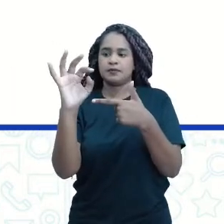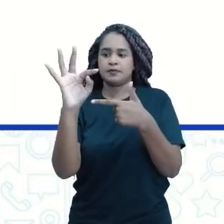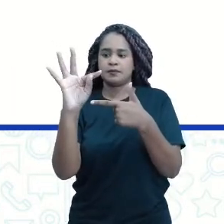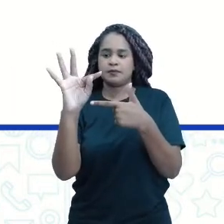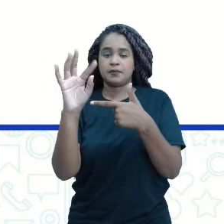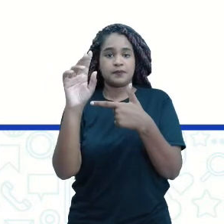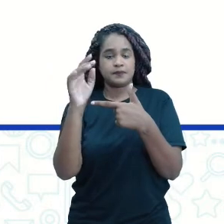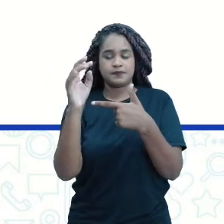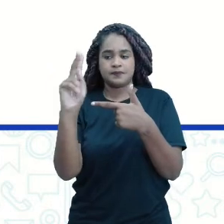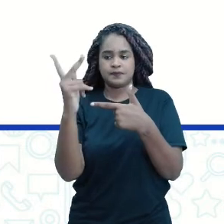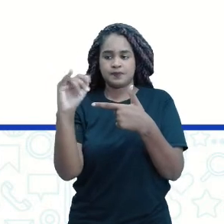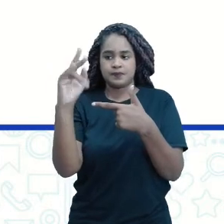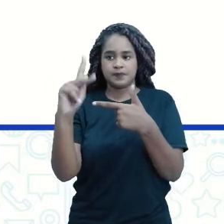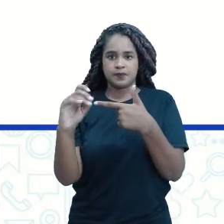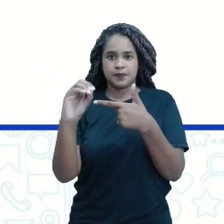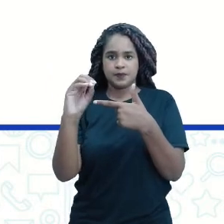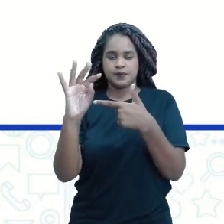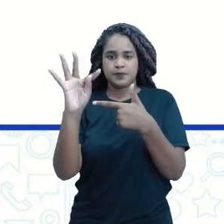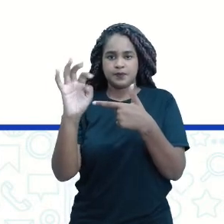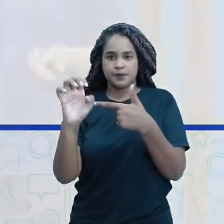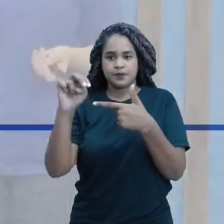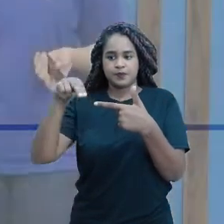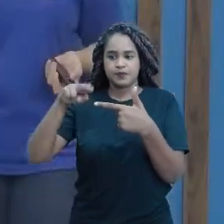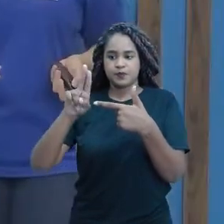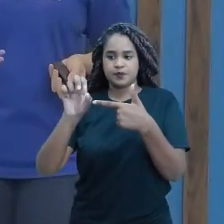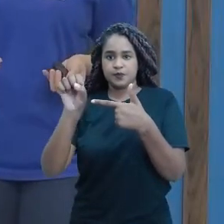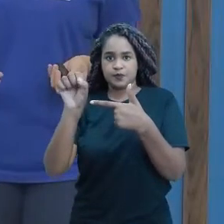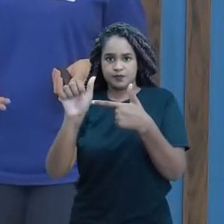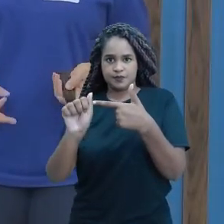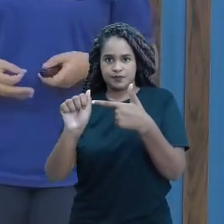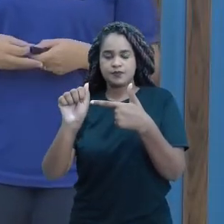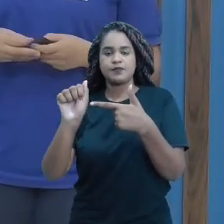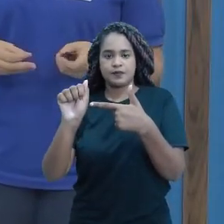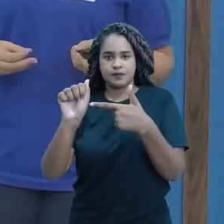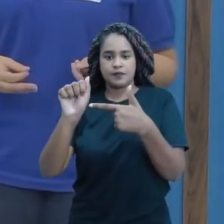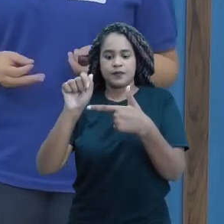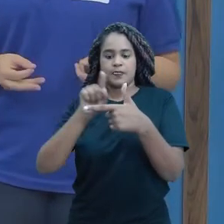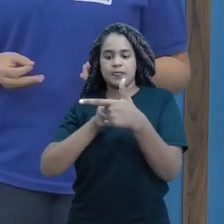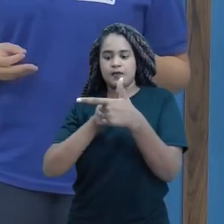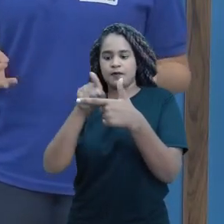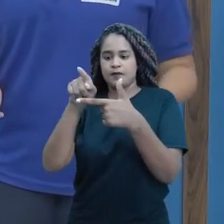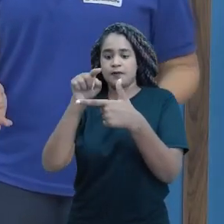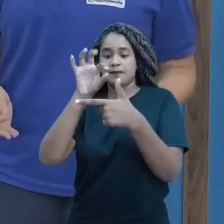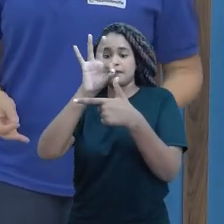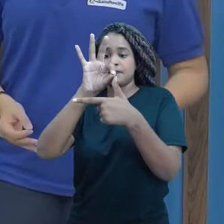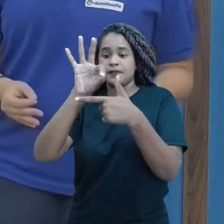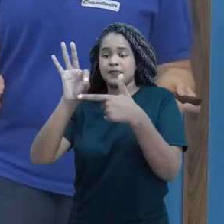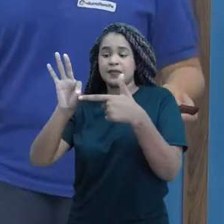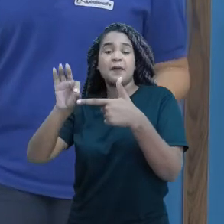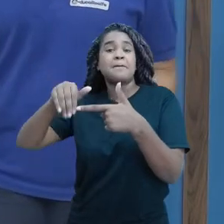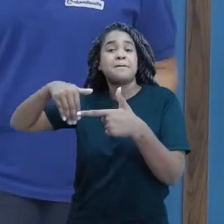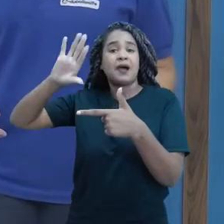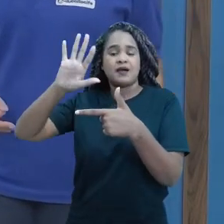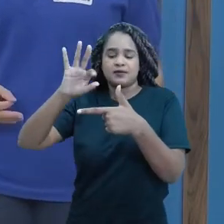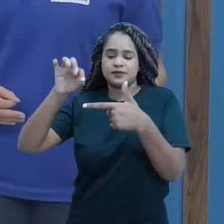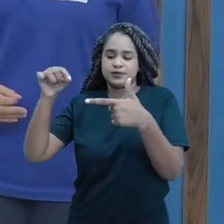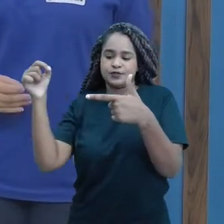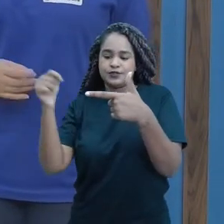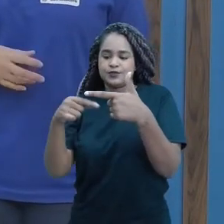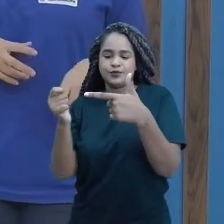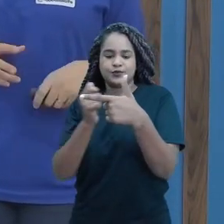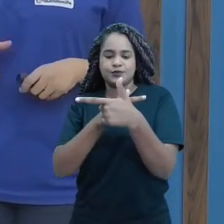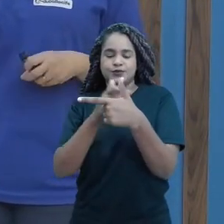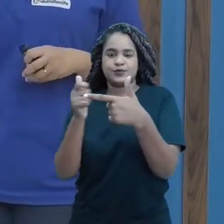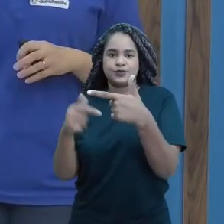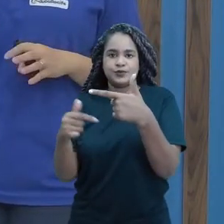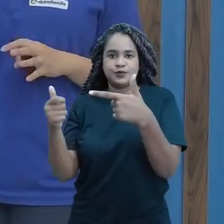algumas informações em relação a essas comparações, né? A hipotenusa vai ser o lado de maior comprimento aí no triângulo retângulo. Então, a